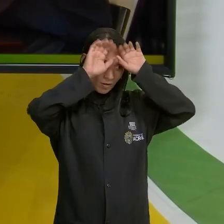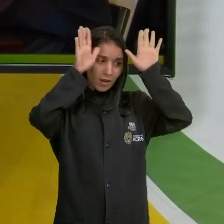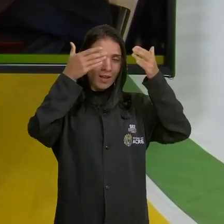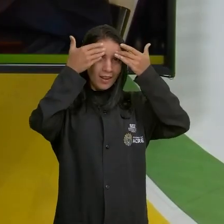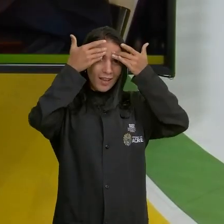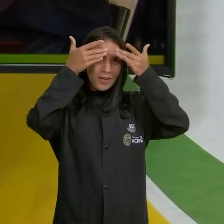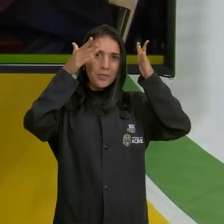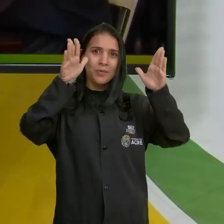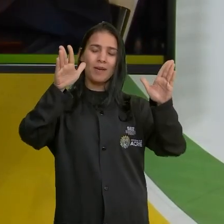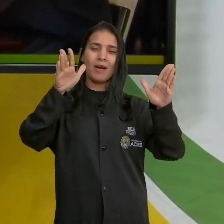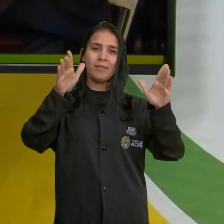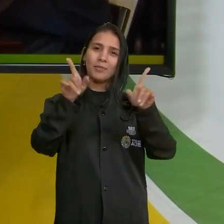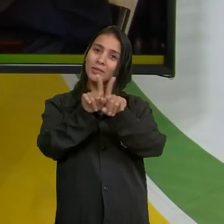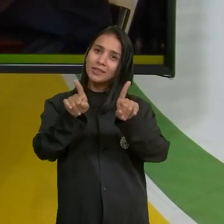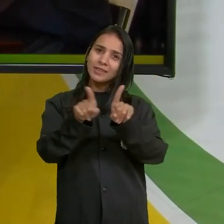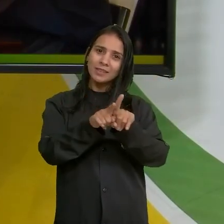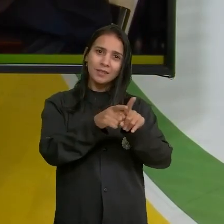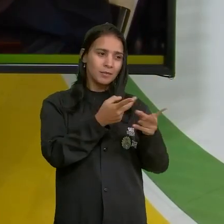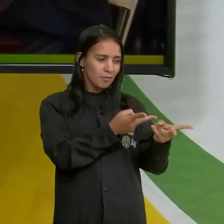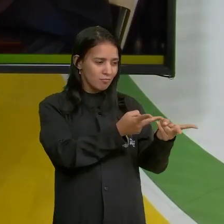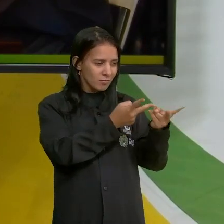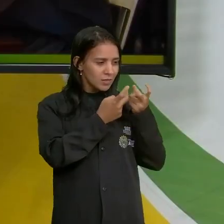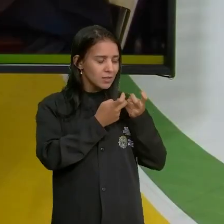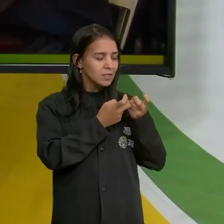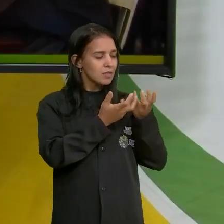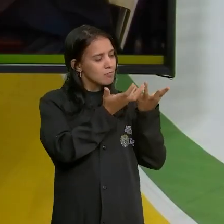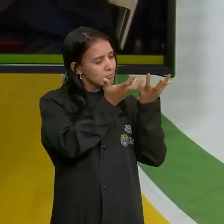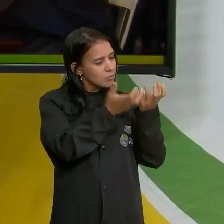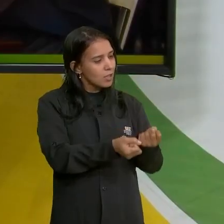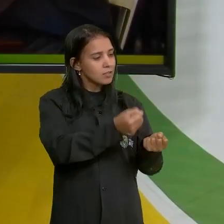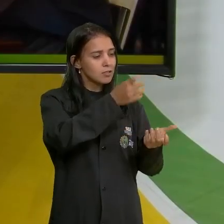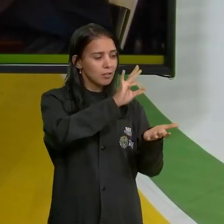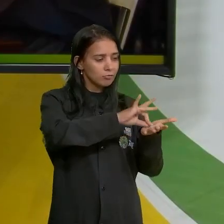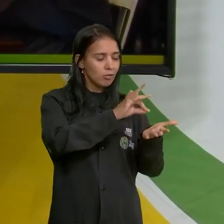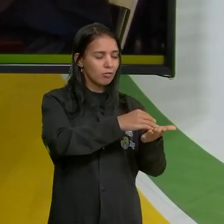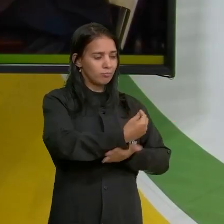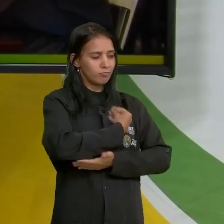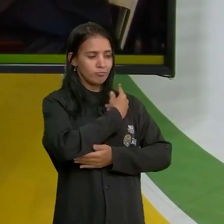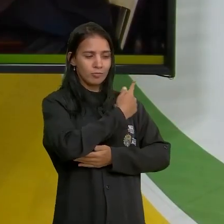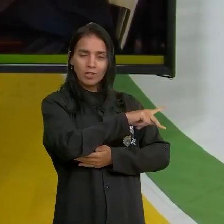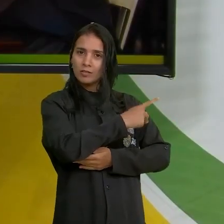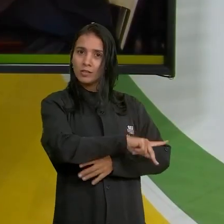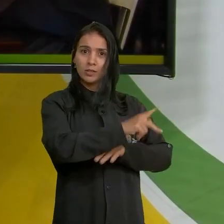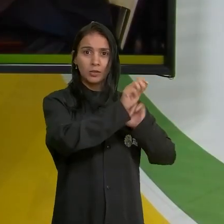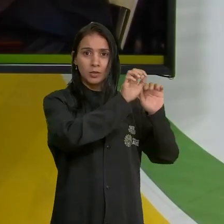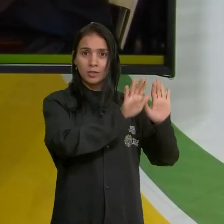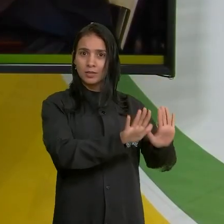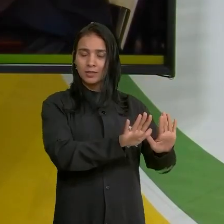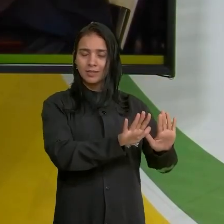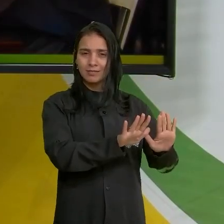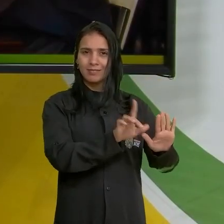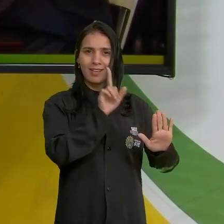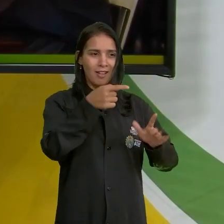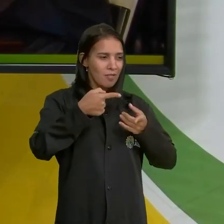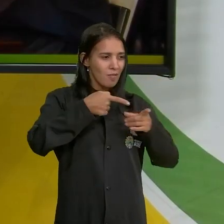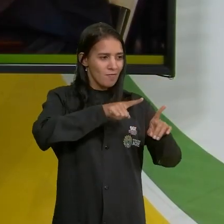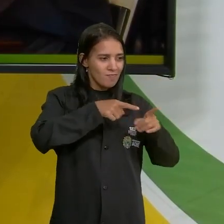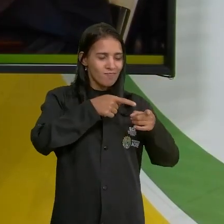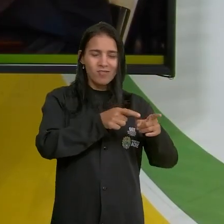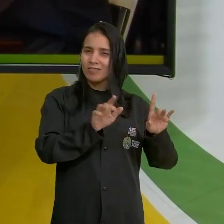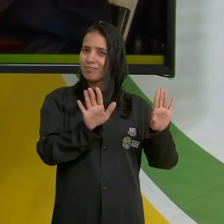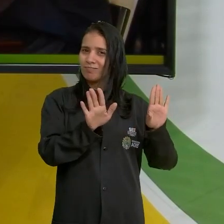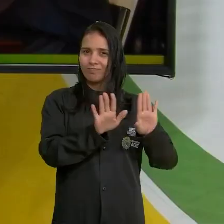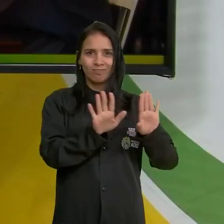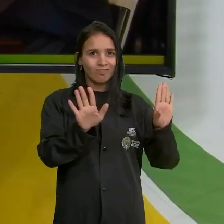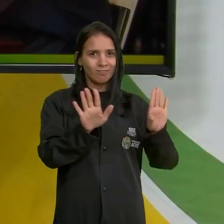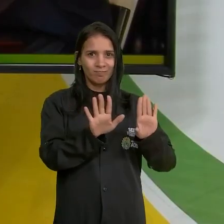uma vez, a realidade do outro tal qual ela é. eu não estou tecendo julgamentos, eu não